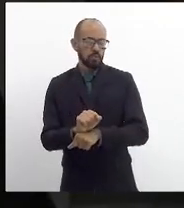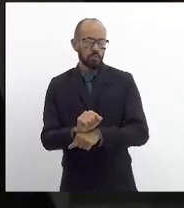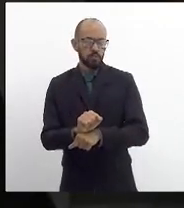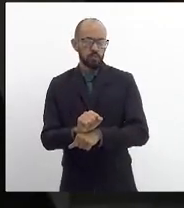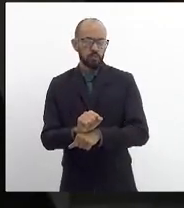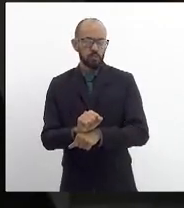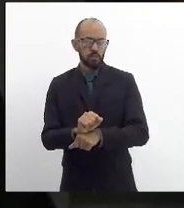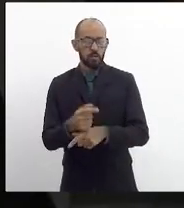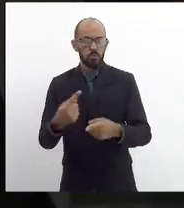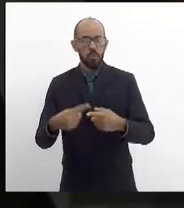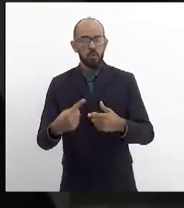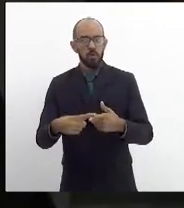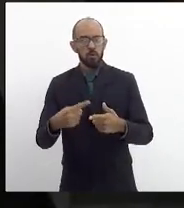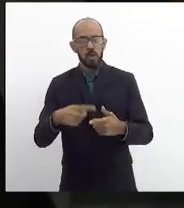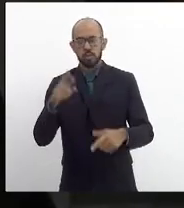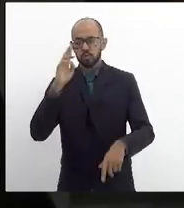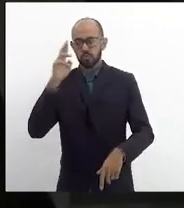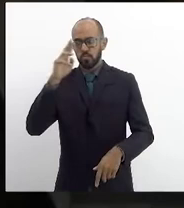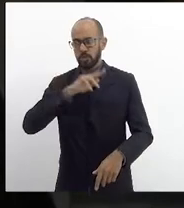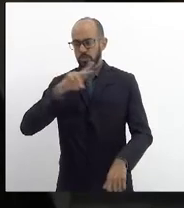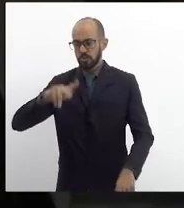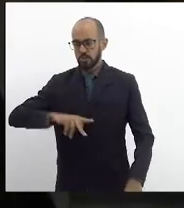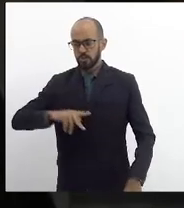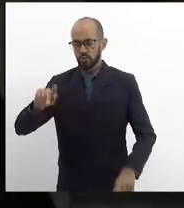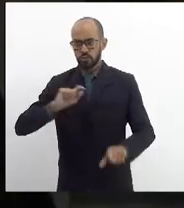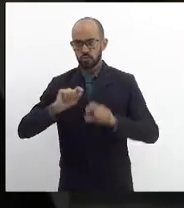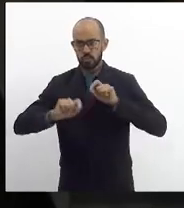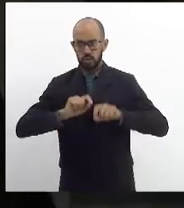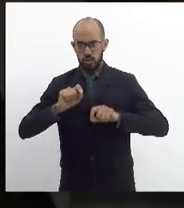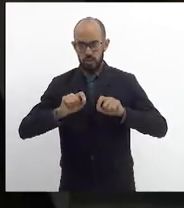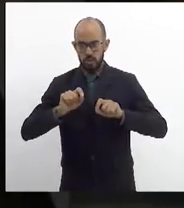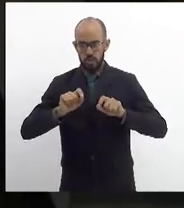e até porque seu presidente Possivelmente